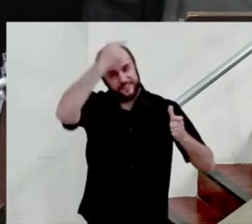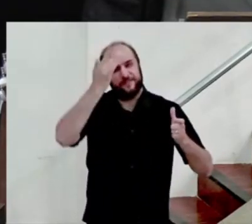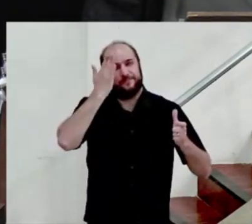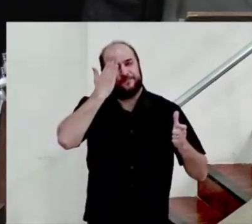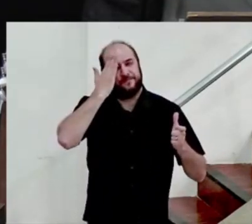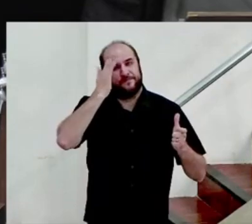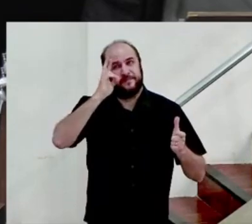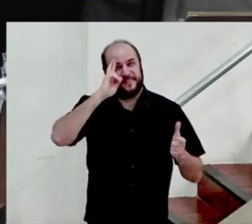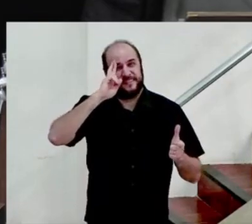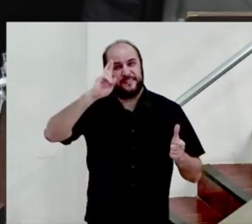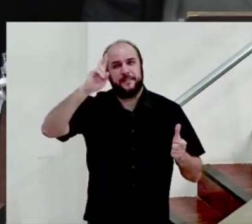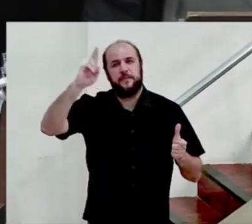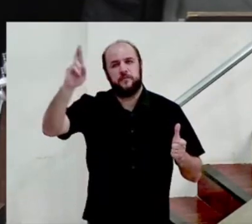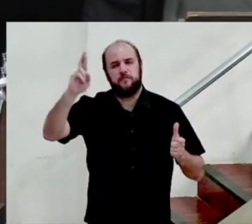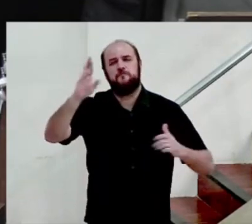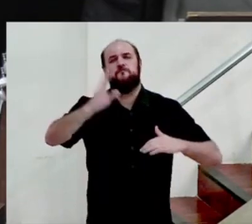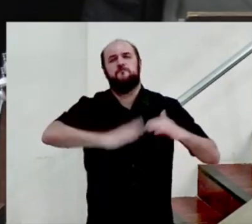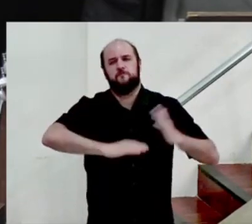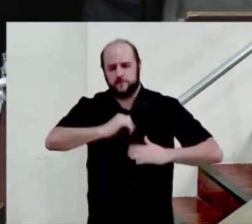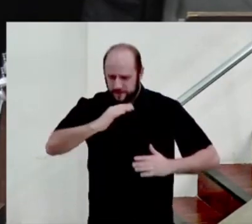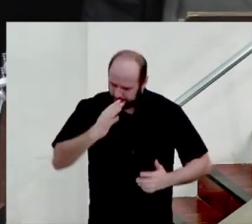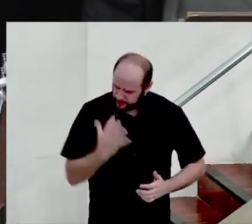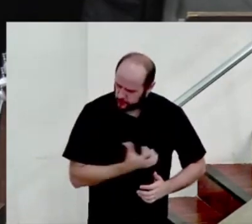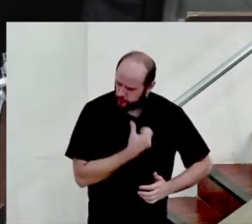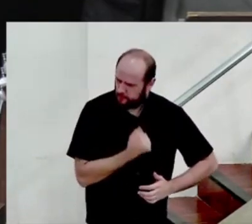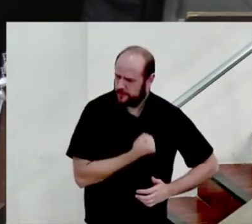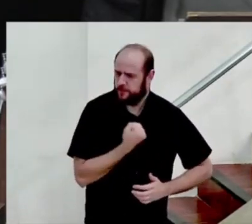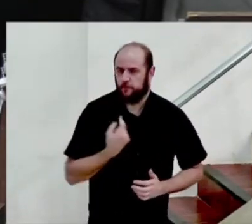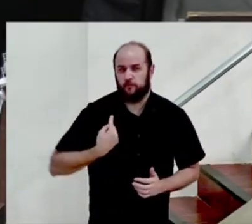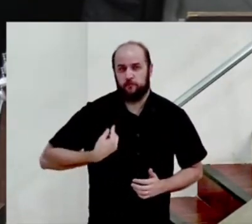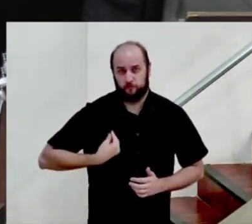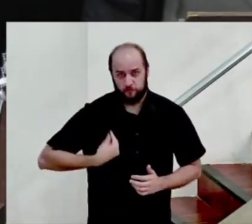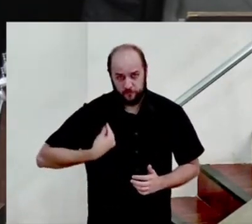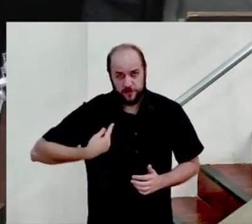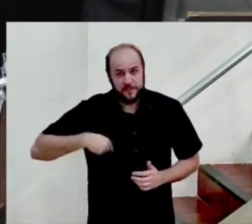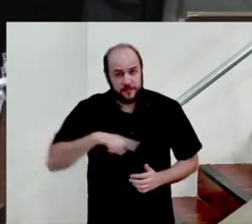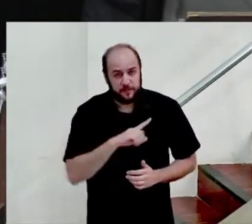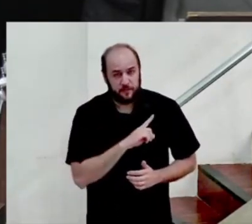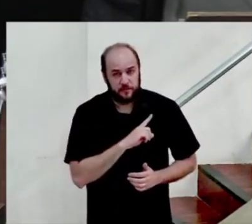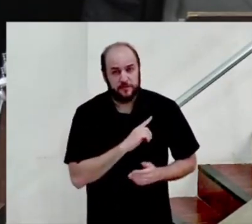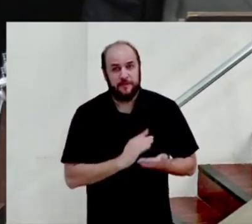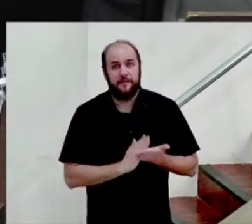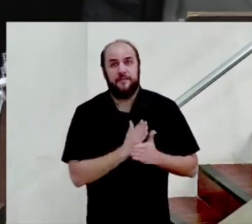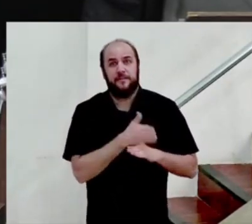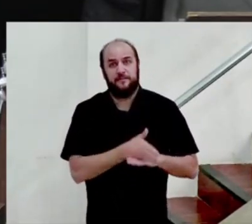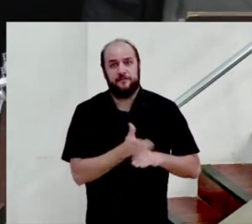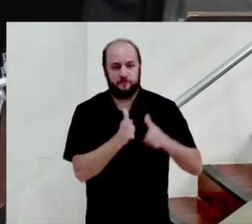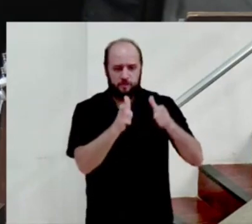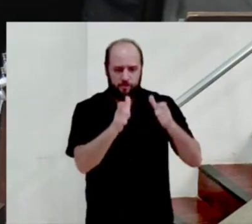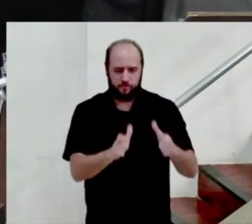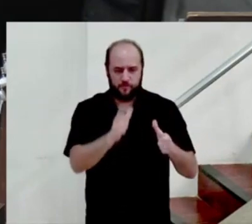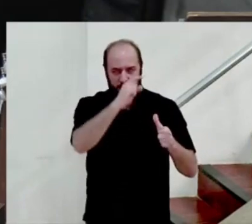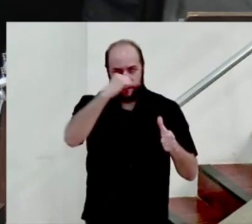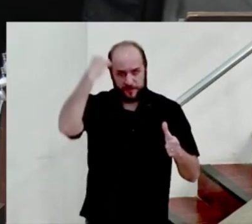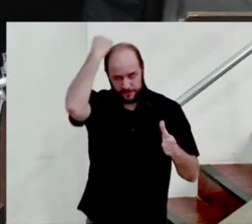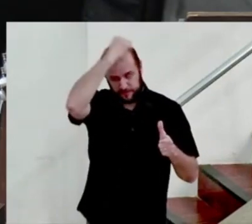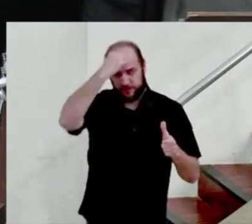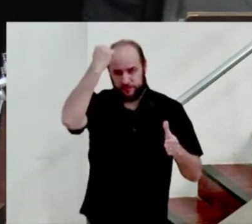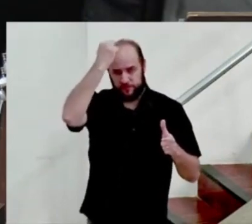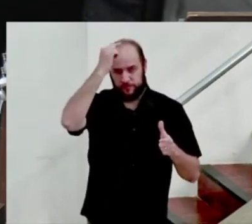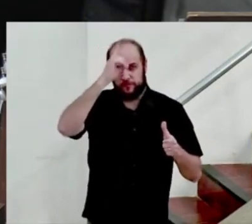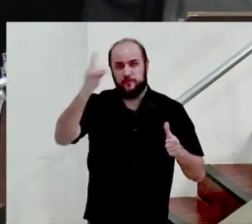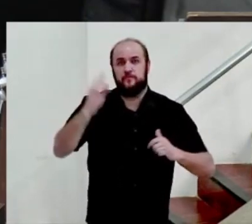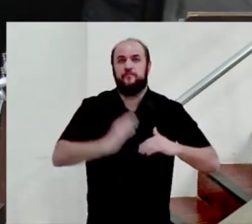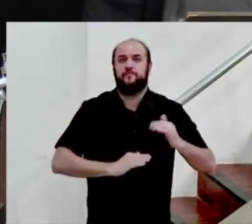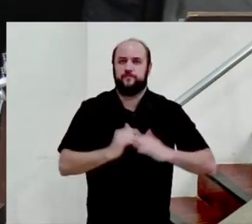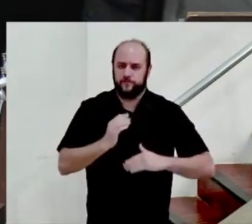Senhor estabeleceu que a salvação de nossa vida fosse por meio de um santuário. O Senhor estabeleceu que a